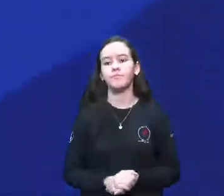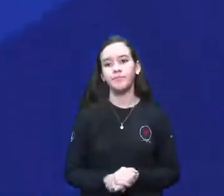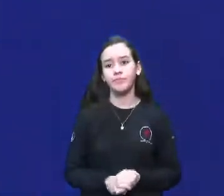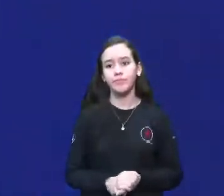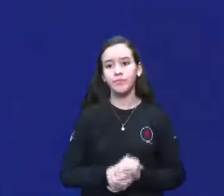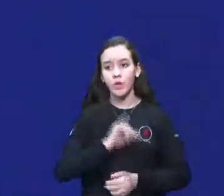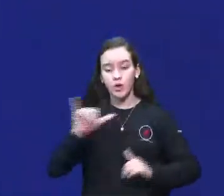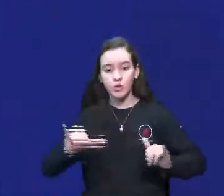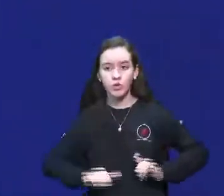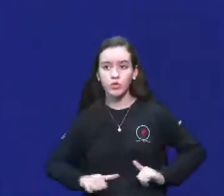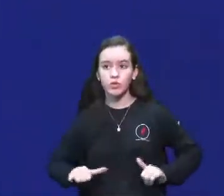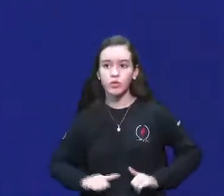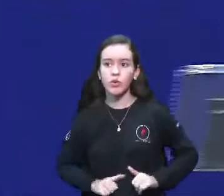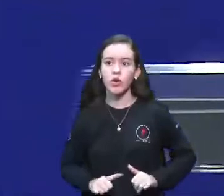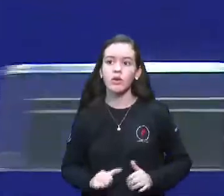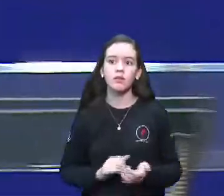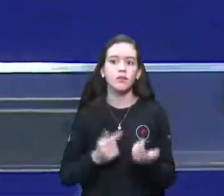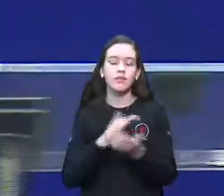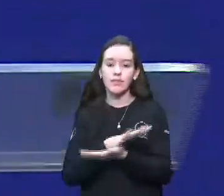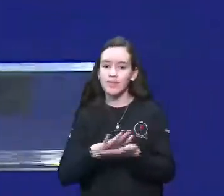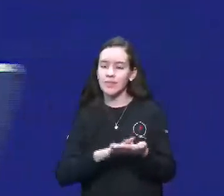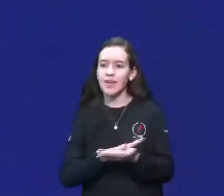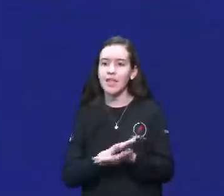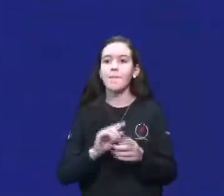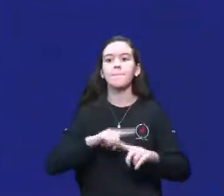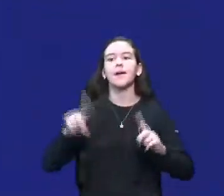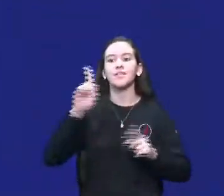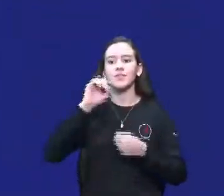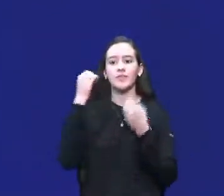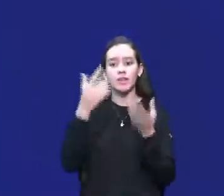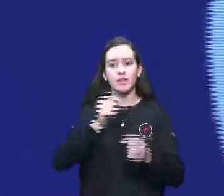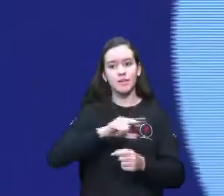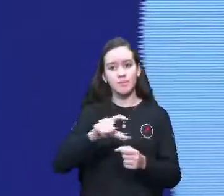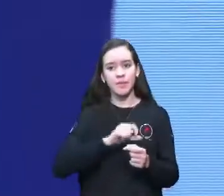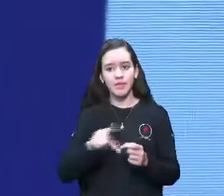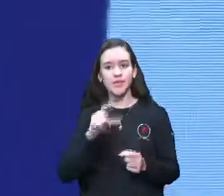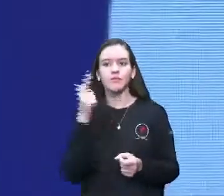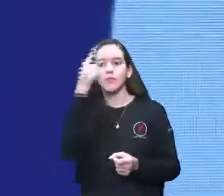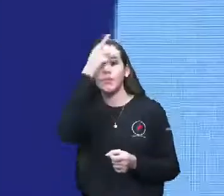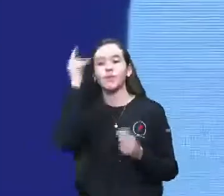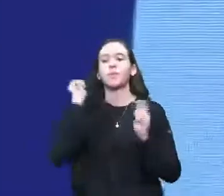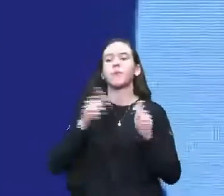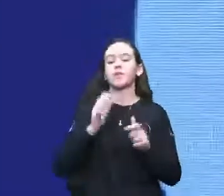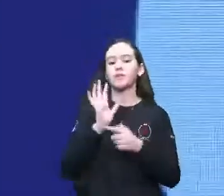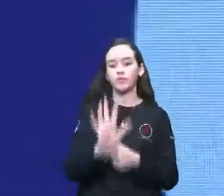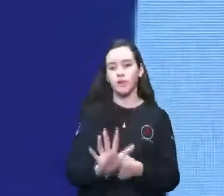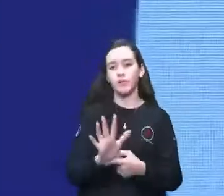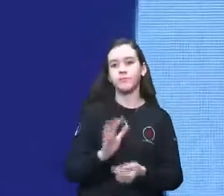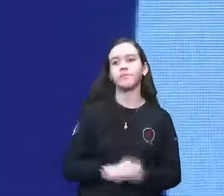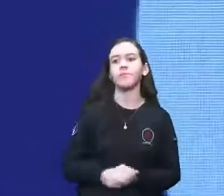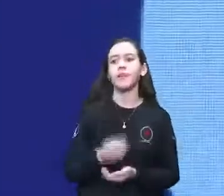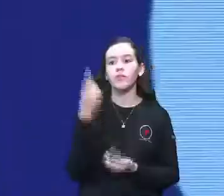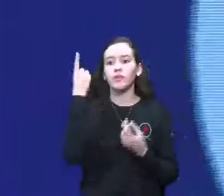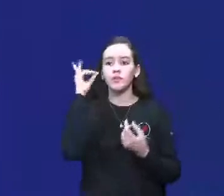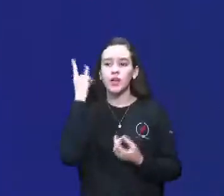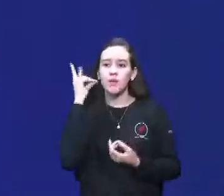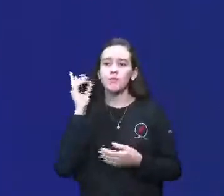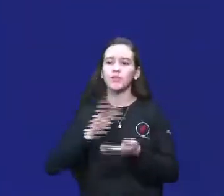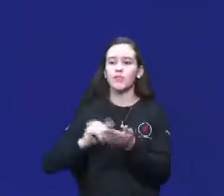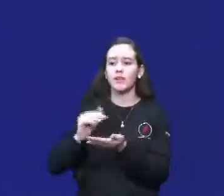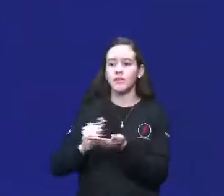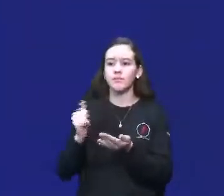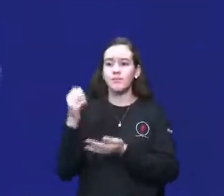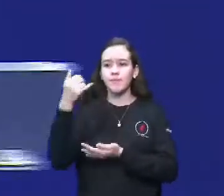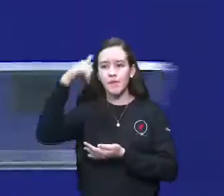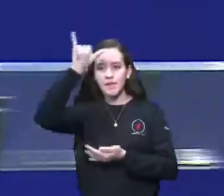Jó agora não tem mais nada, mas Deus vai dar semente para quem é capaz de semear. E aí o diabo tira primeiro o bezerro, tira